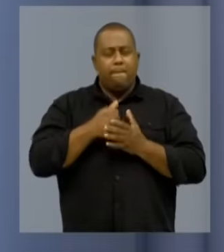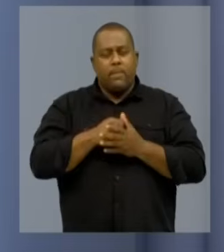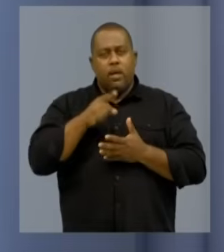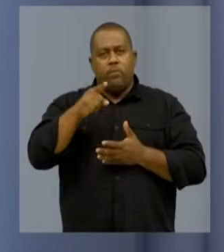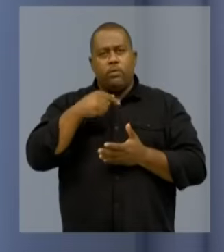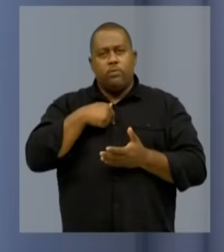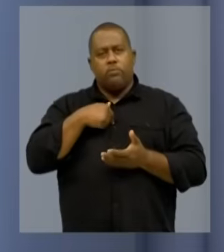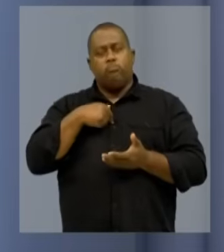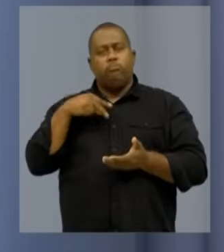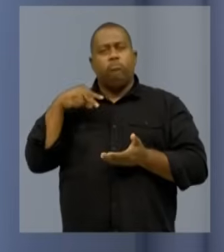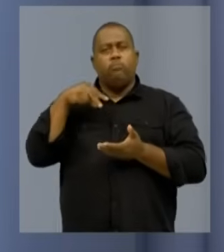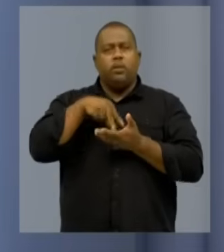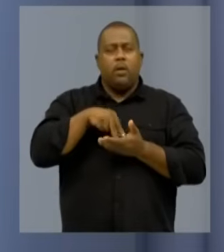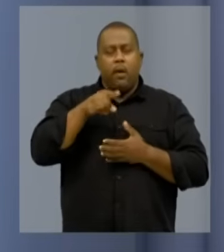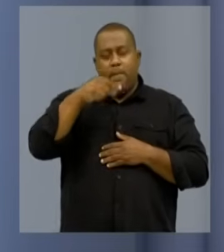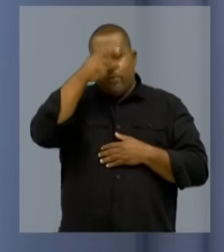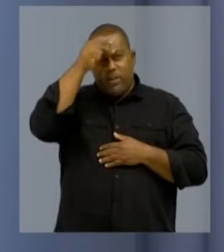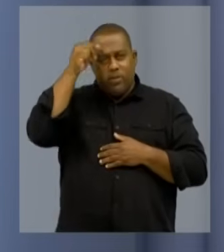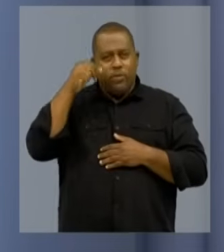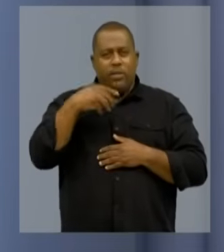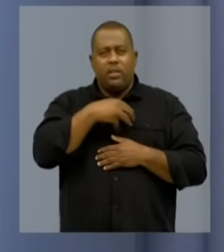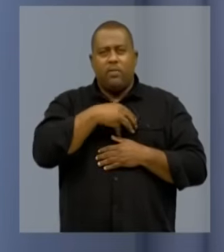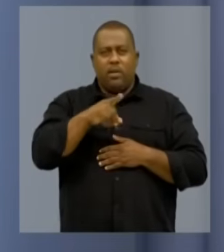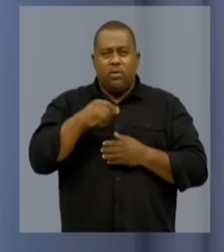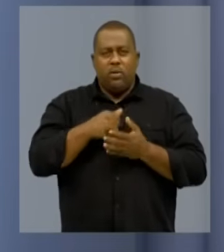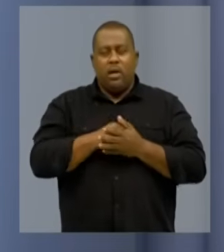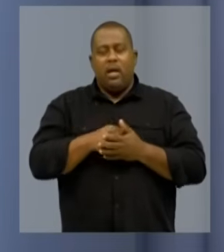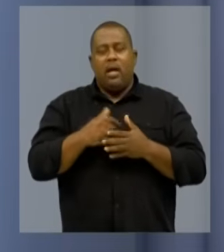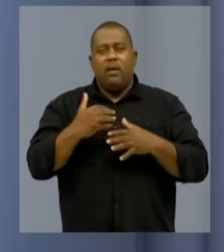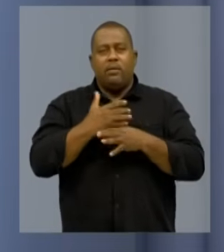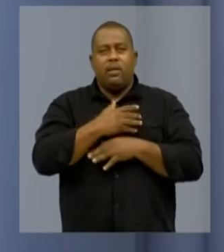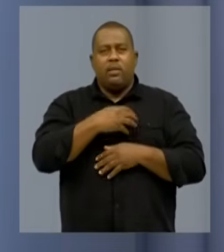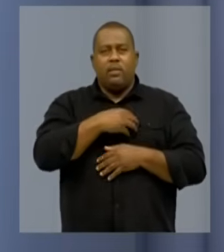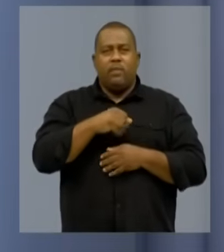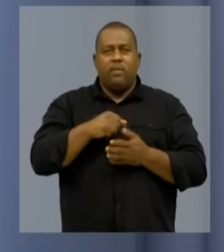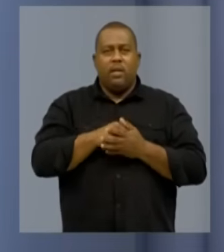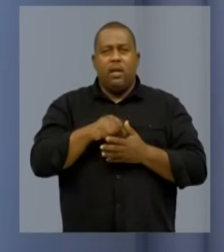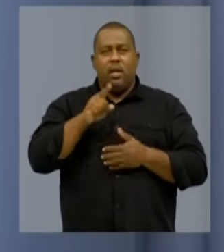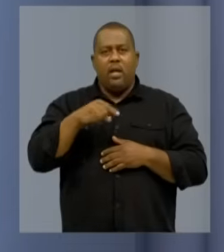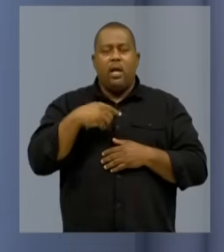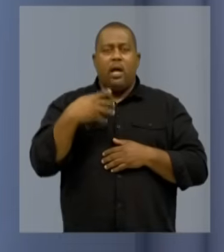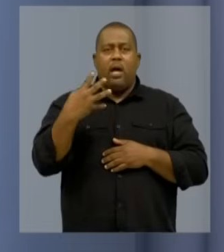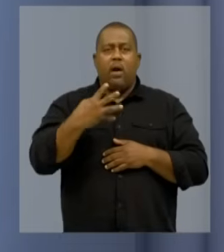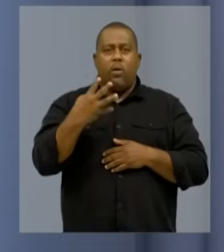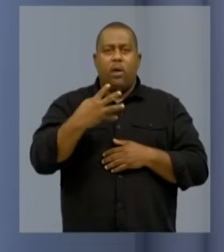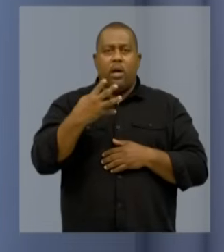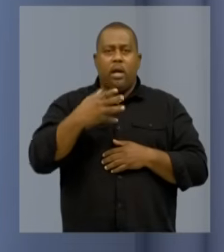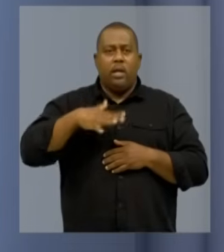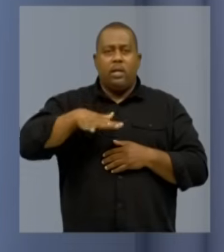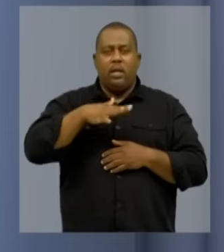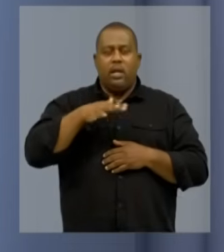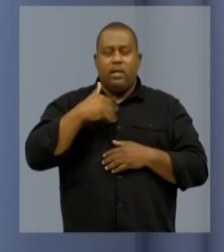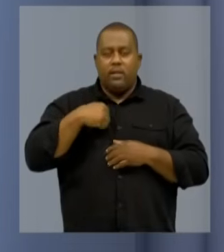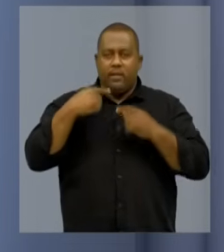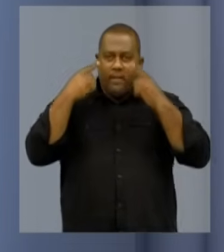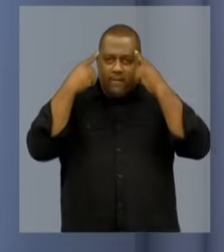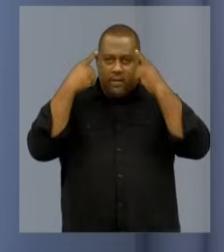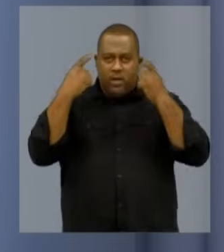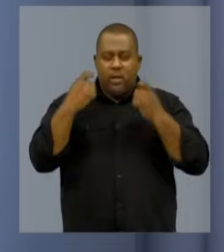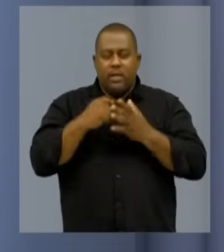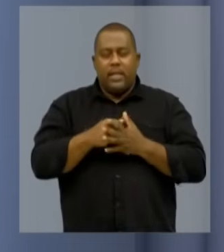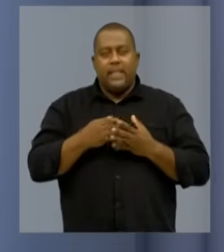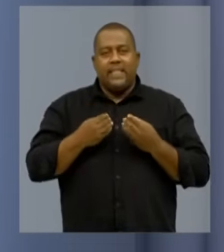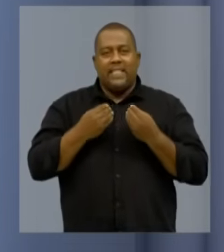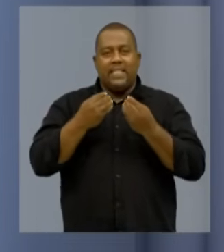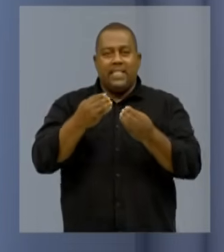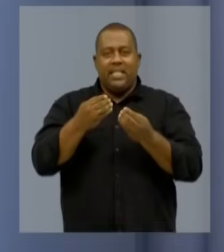assumiu a Prefeitura de Salvador, pegou a cidade de Salvador, era a 4ª colocada em violência, e entregou a cidade